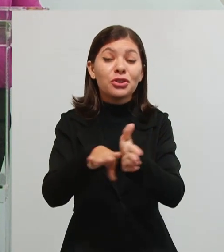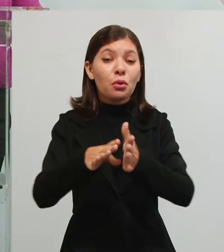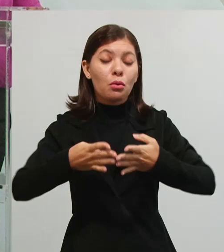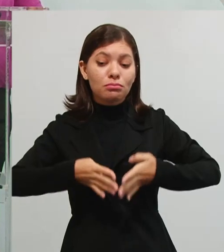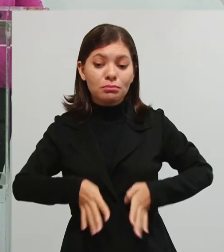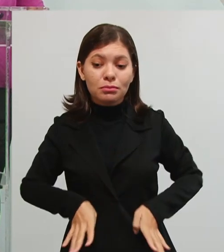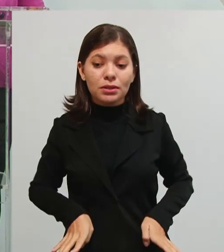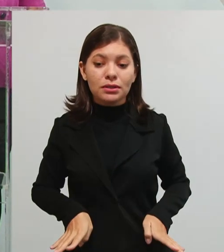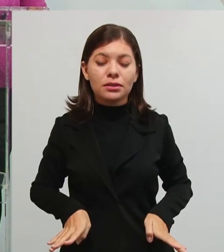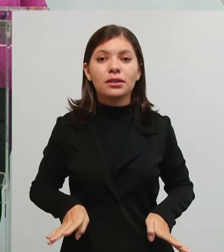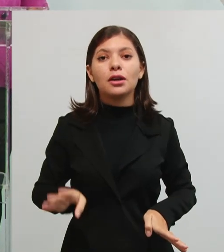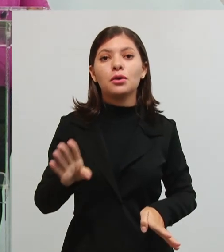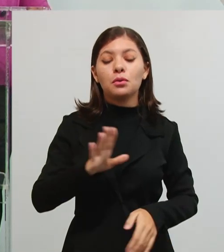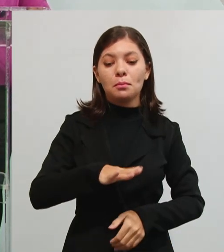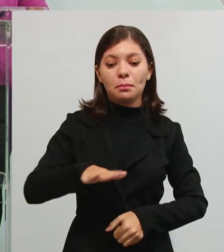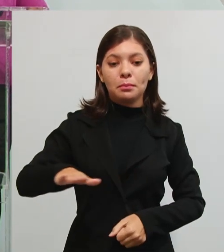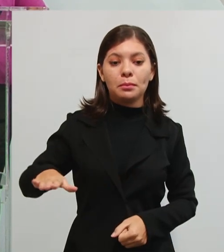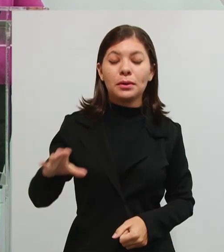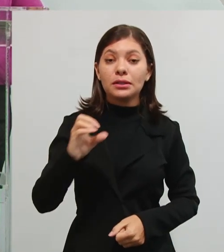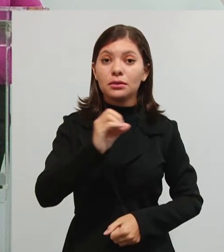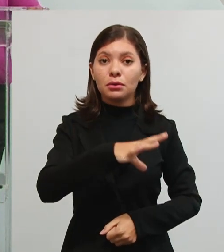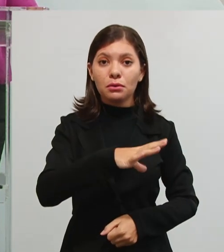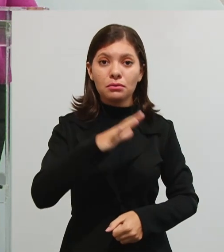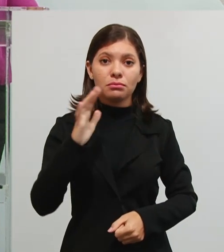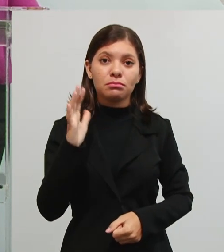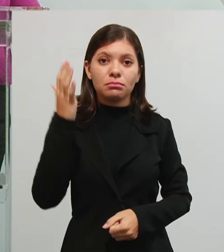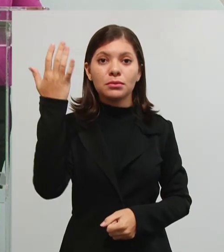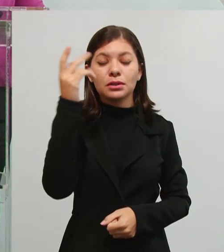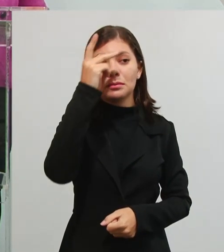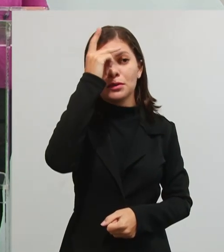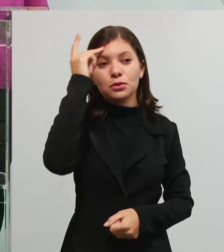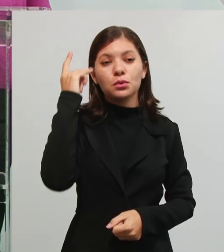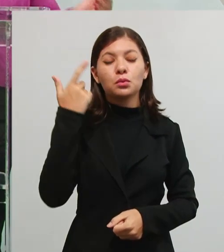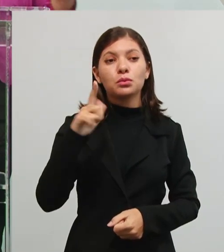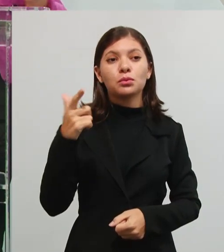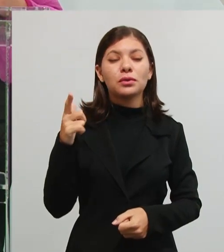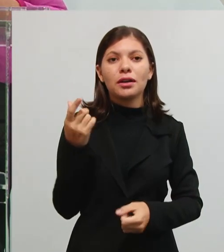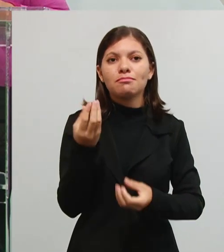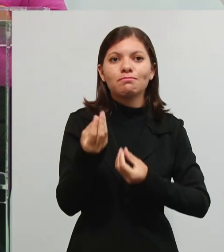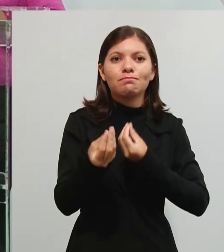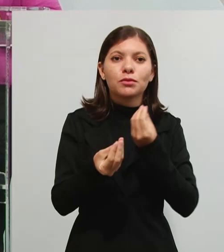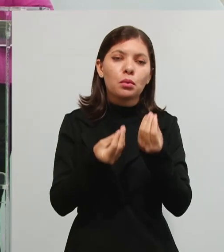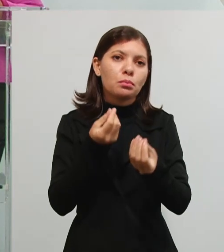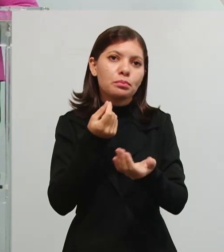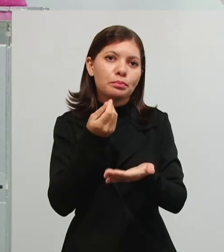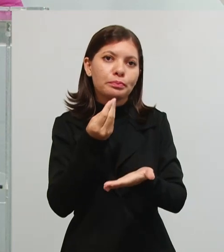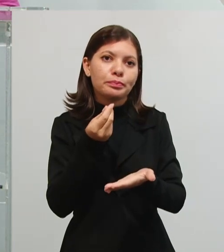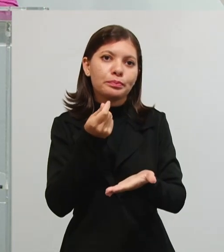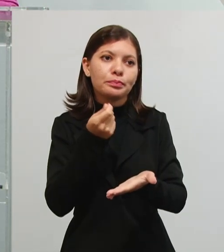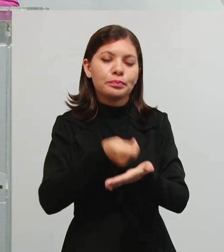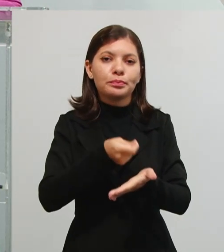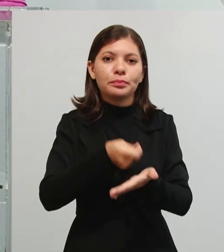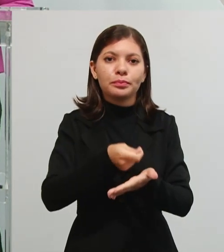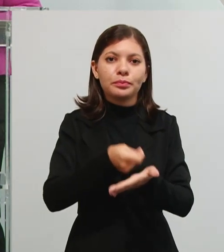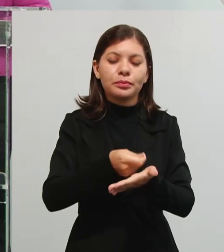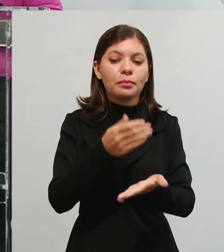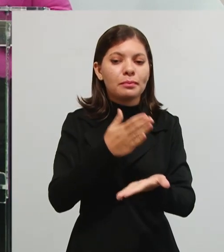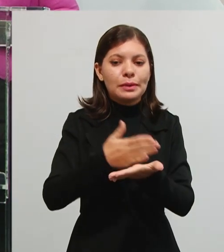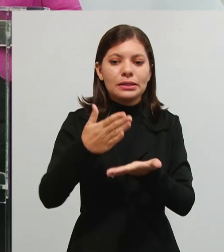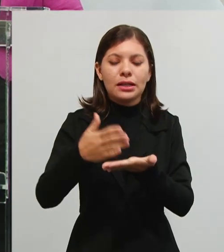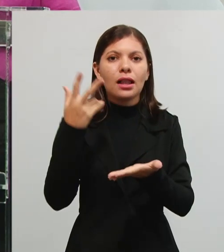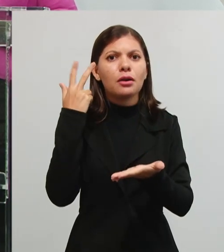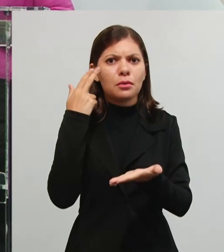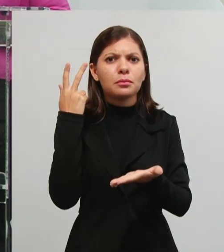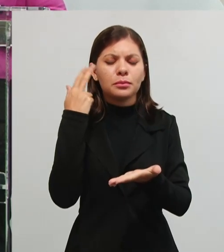criança nova para a família. E acontece da pessoa não ter como pagar aquela parcela. Isso é comum, gente.